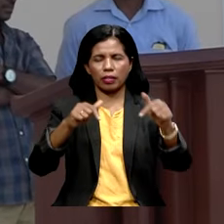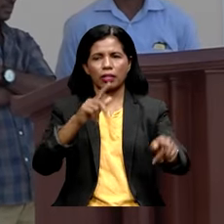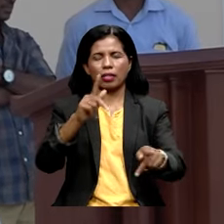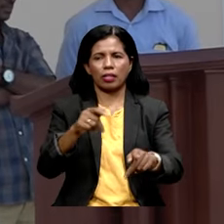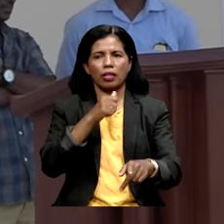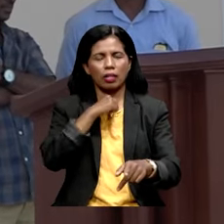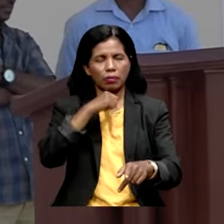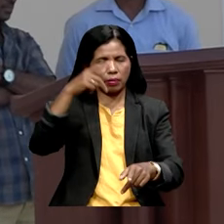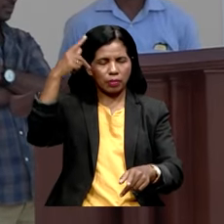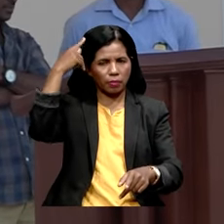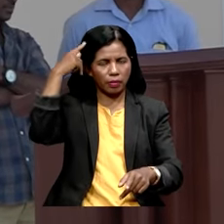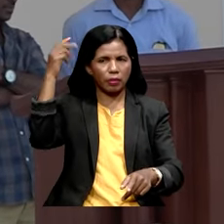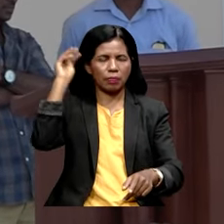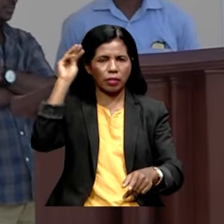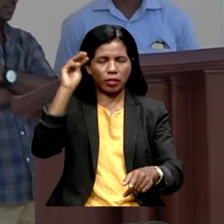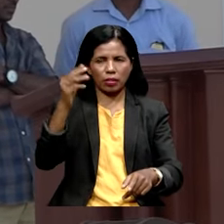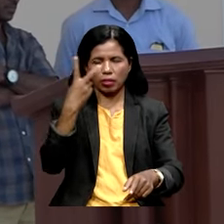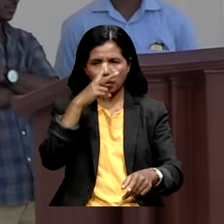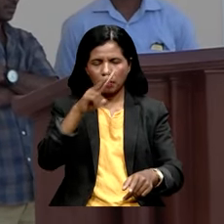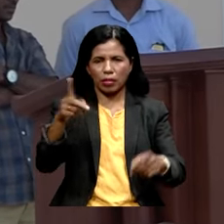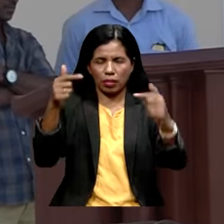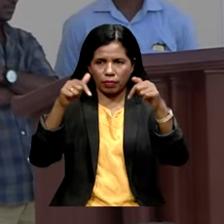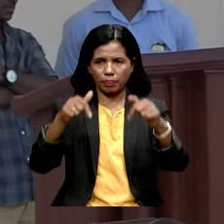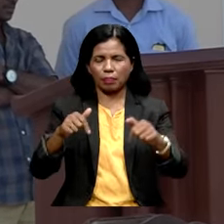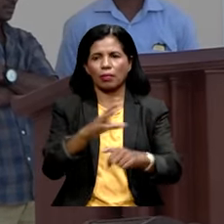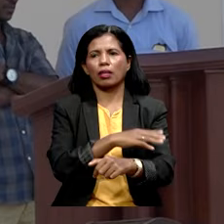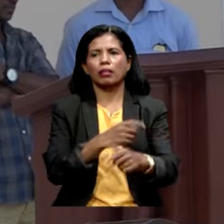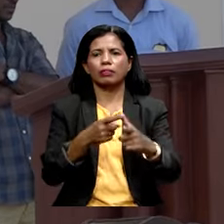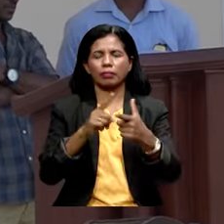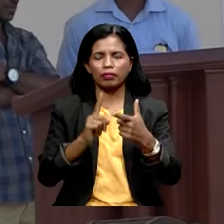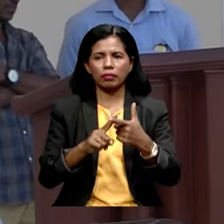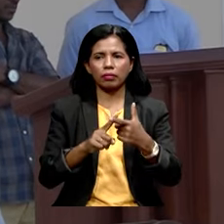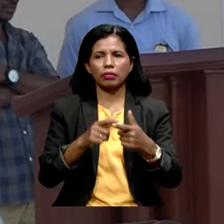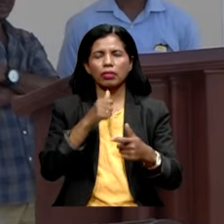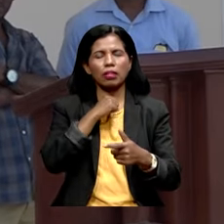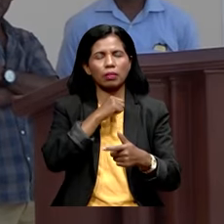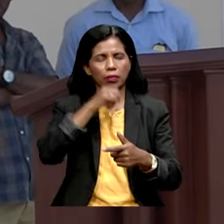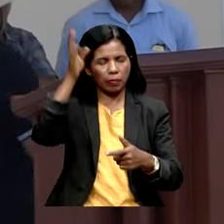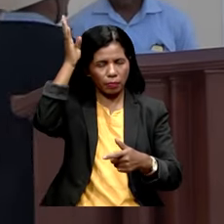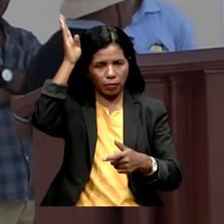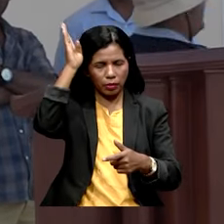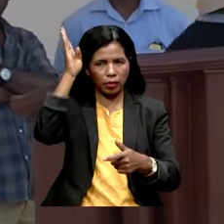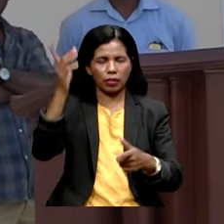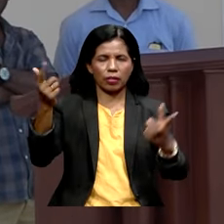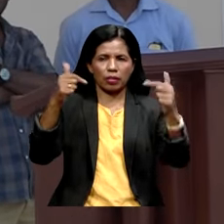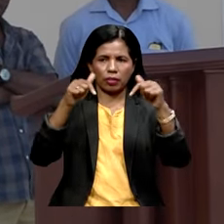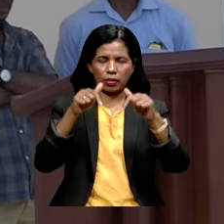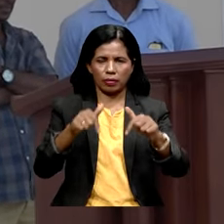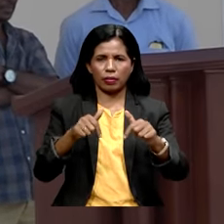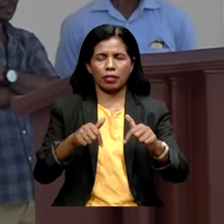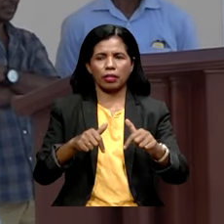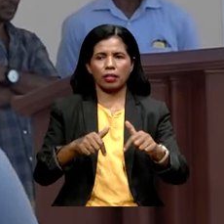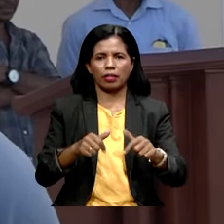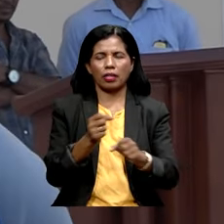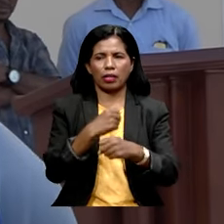excelência primeiro-ministro se mai e ne nunemos amo cardeal sua eminência maxei mai